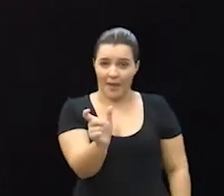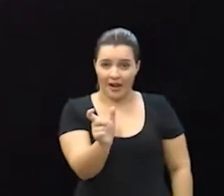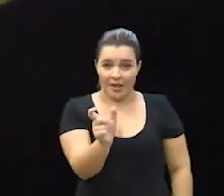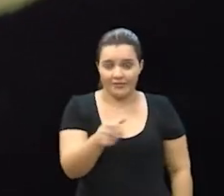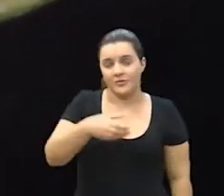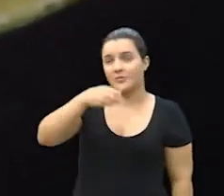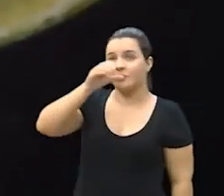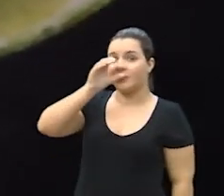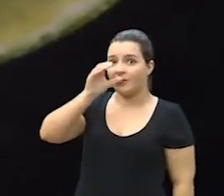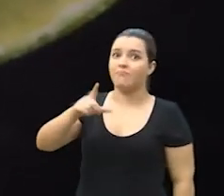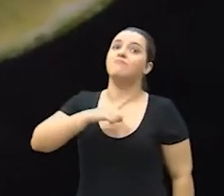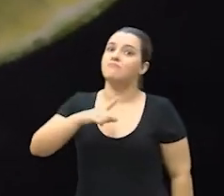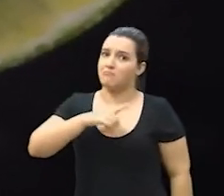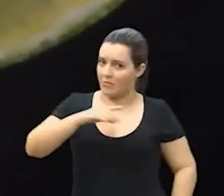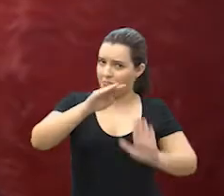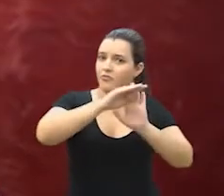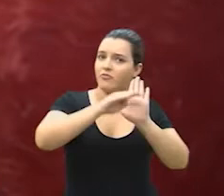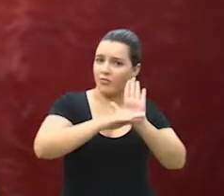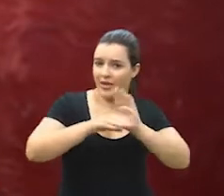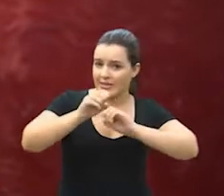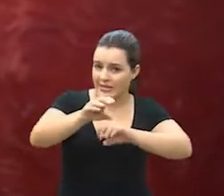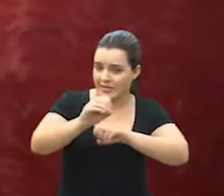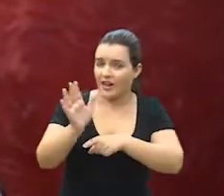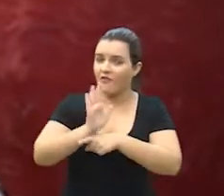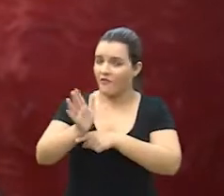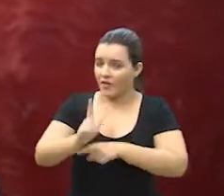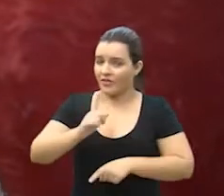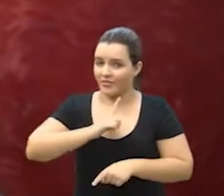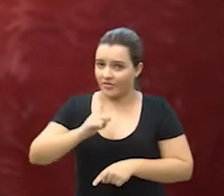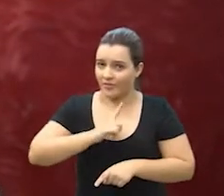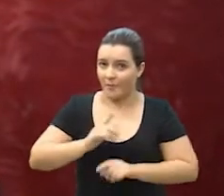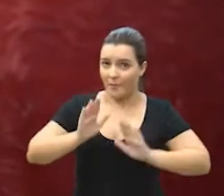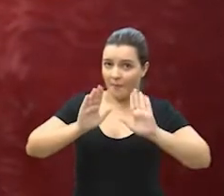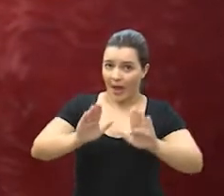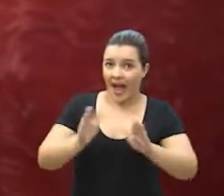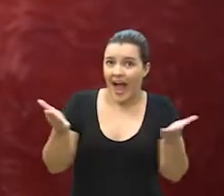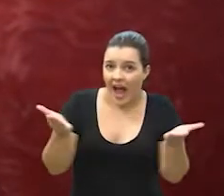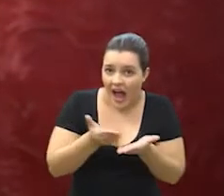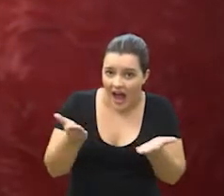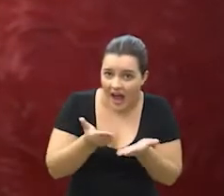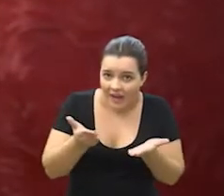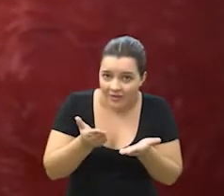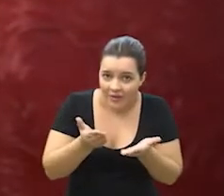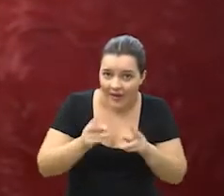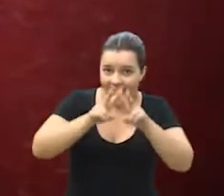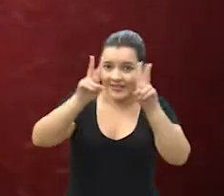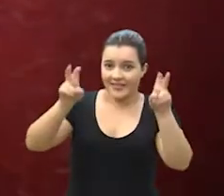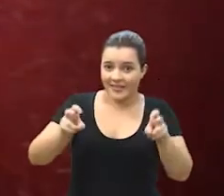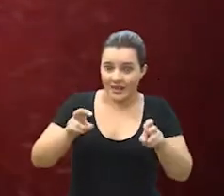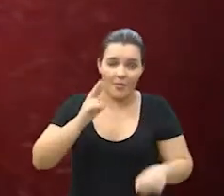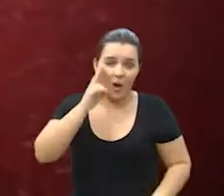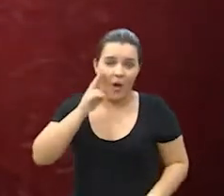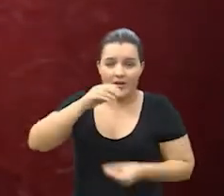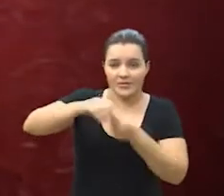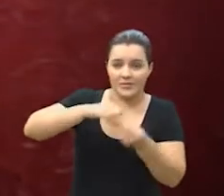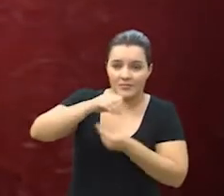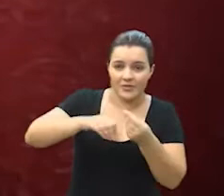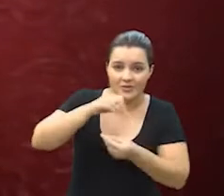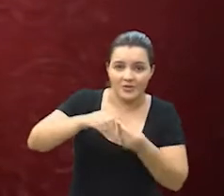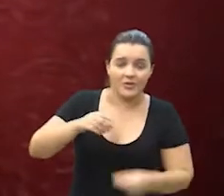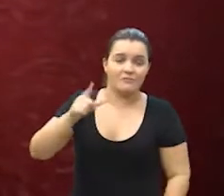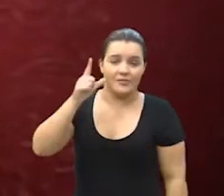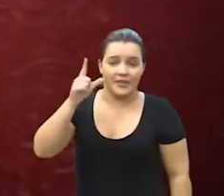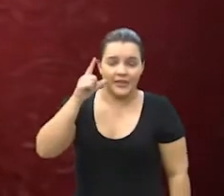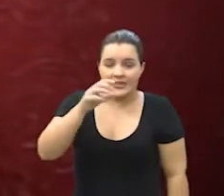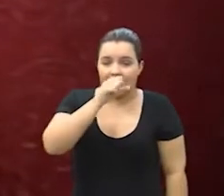tem lá a limonada suíça. Mas se você veio aqui justamente por causa da Pink Lemonade, vamos lá, eu ensino